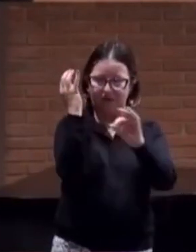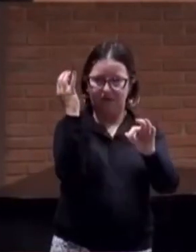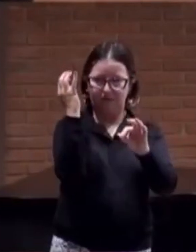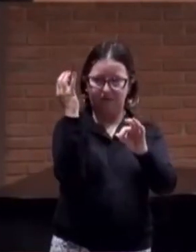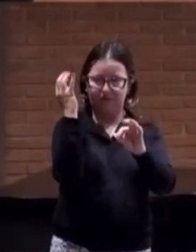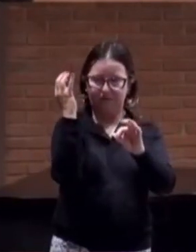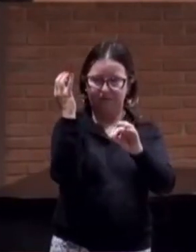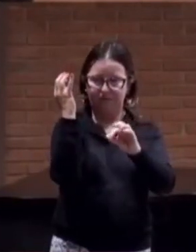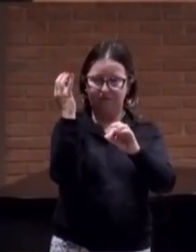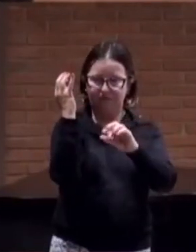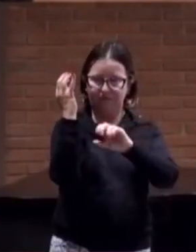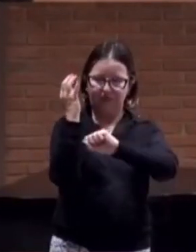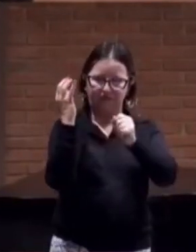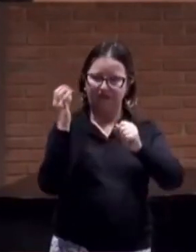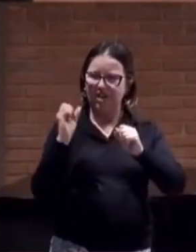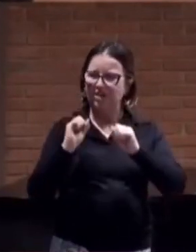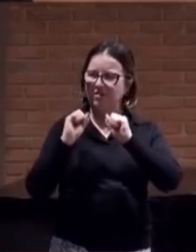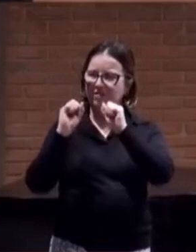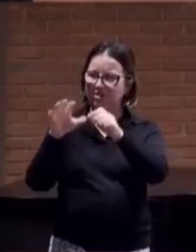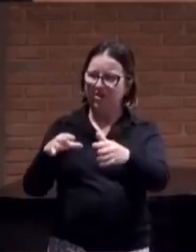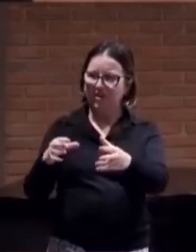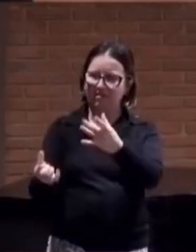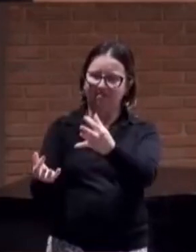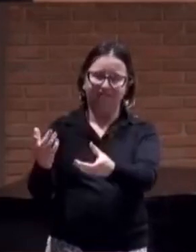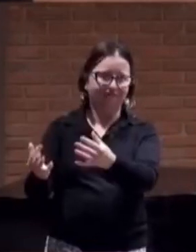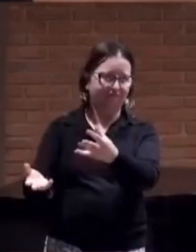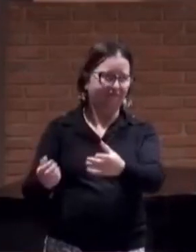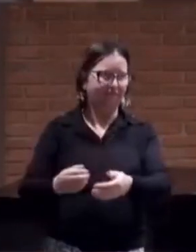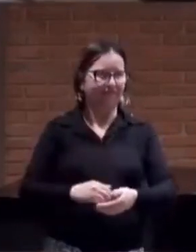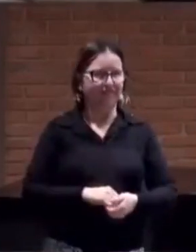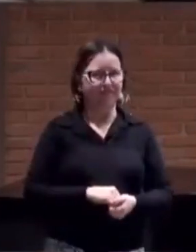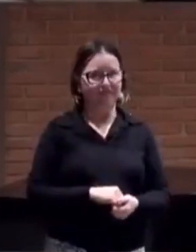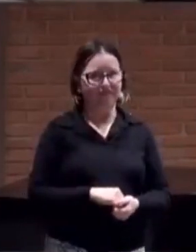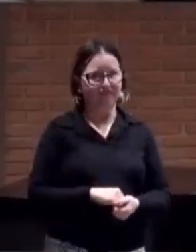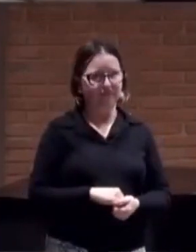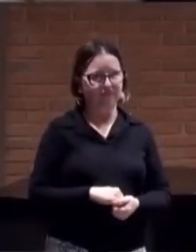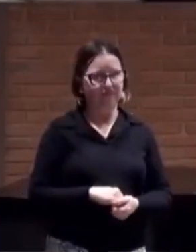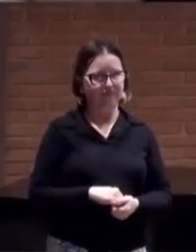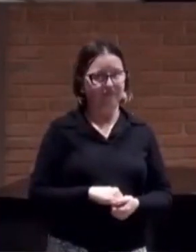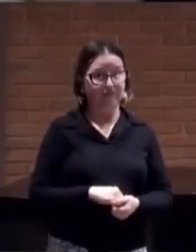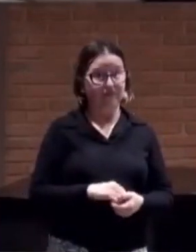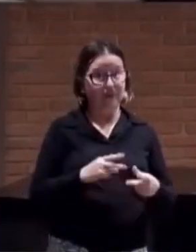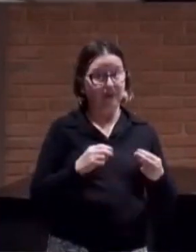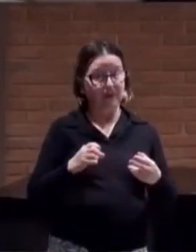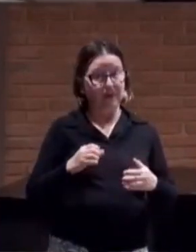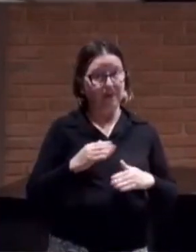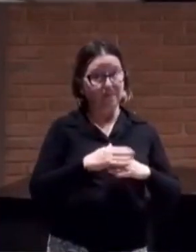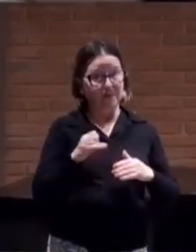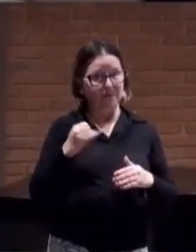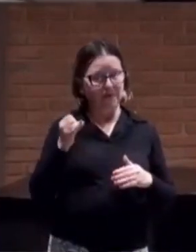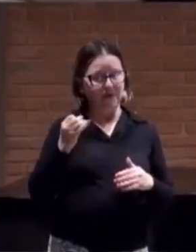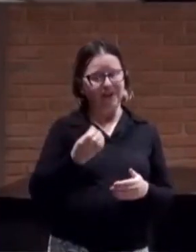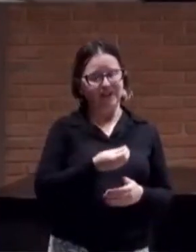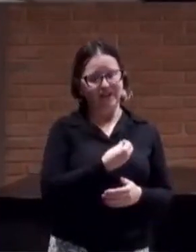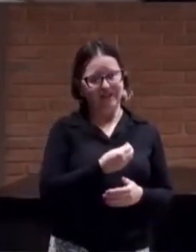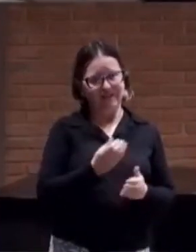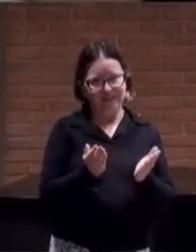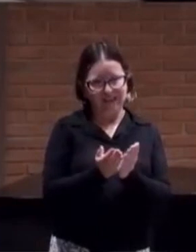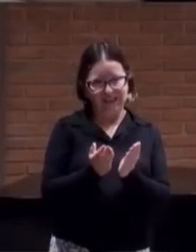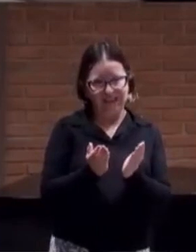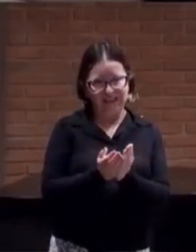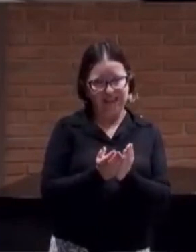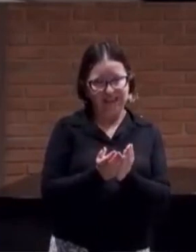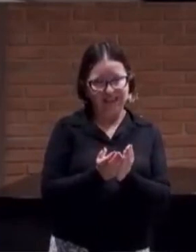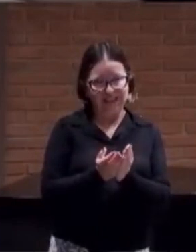apanham, lançam no fogo e o queimam. A coisa mais importante da vida cristã é o